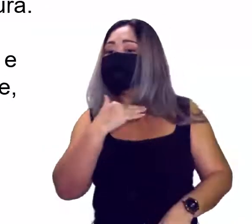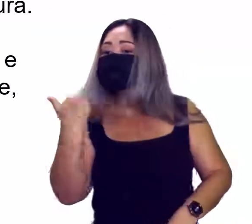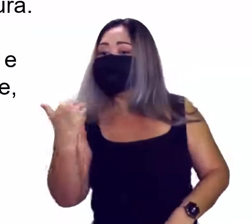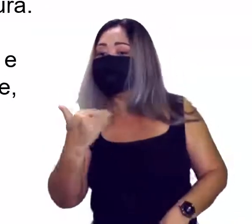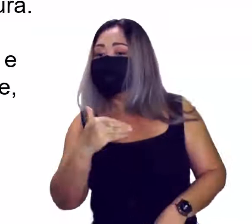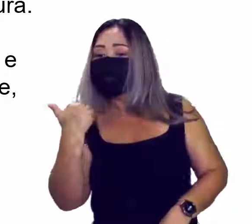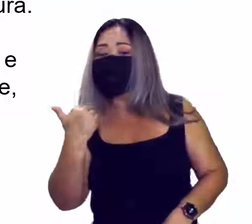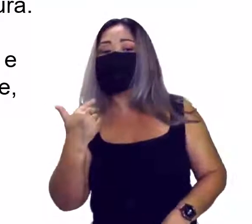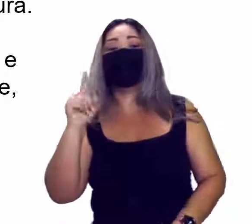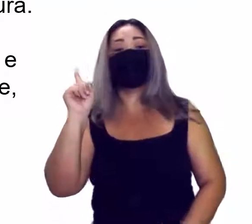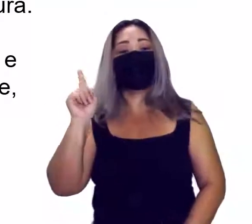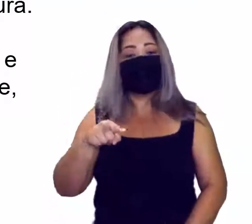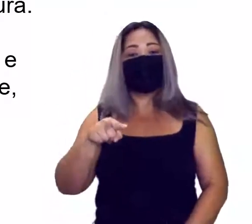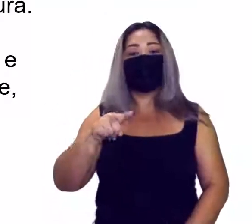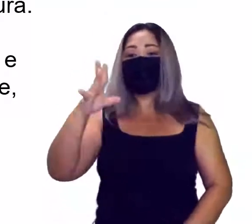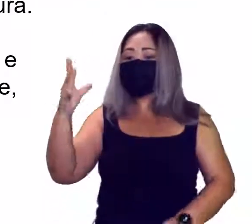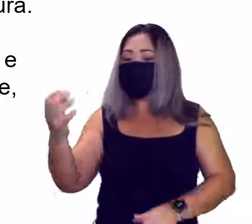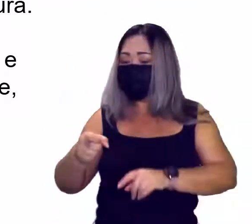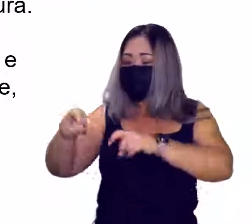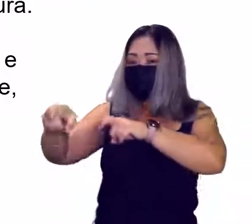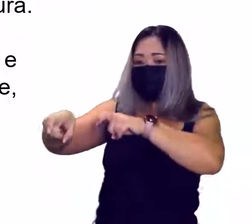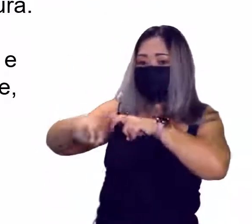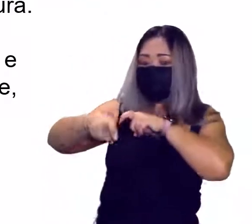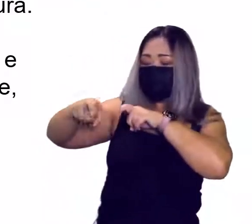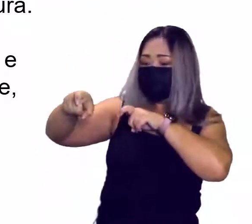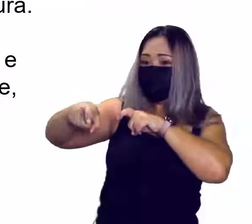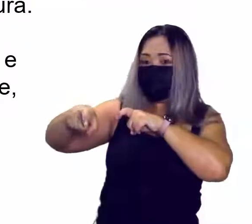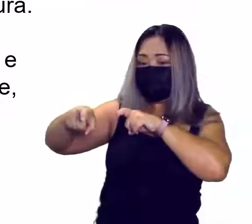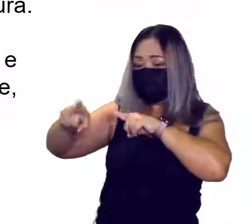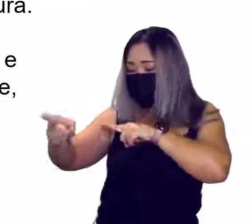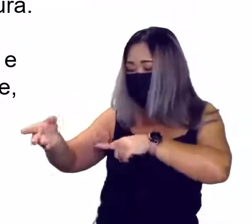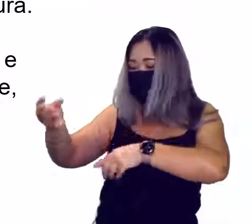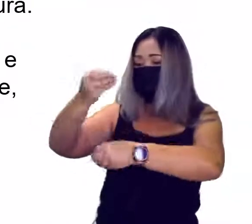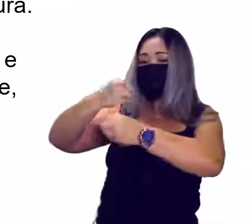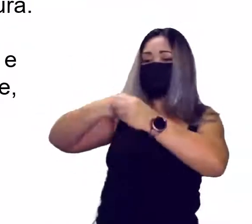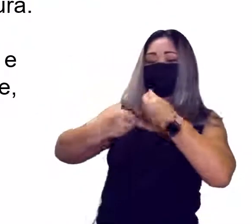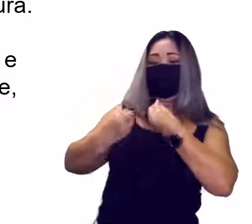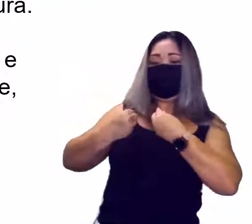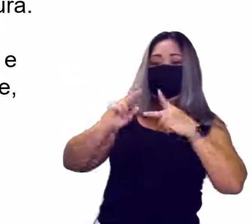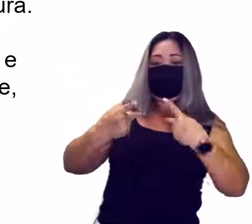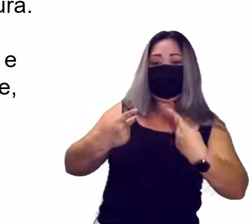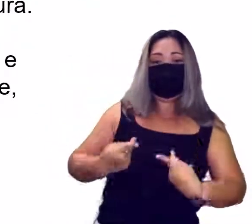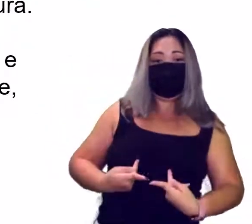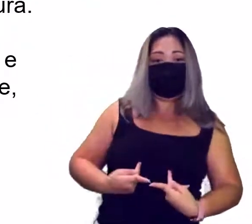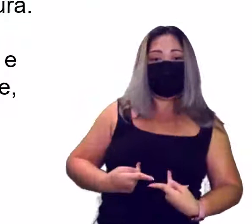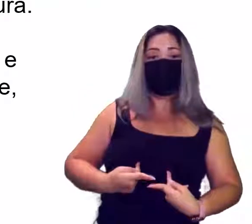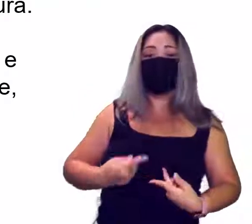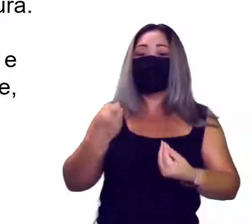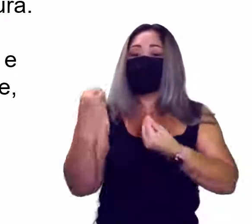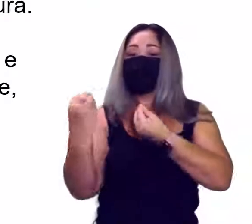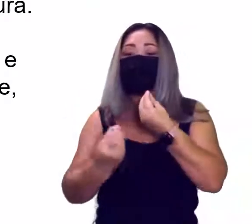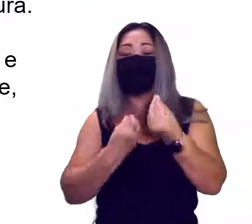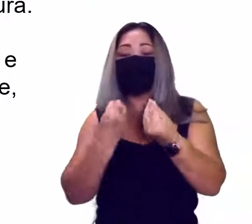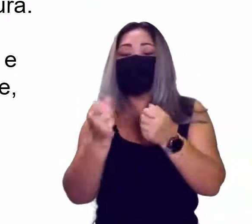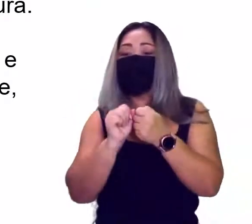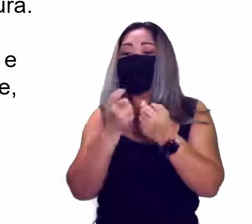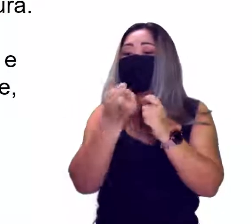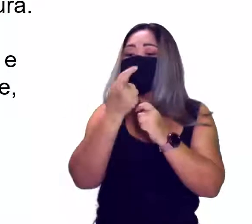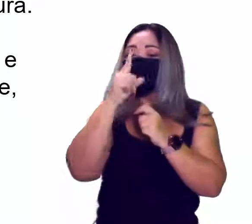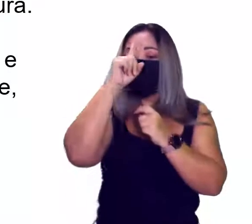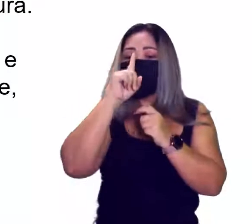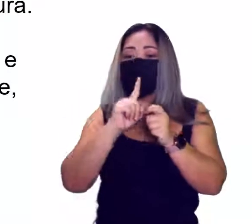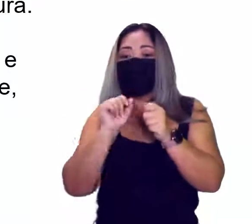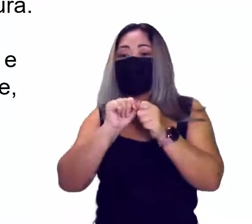Foi reveladora da agricultura para o ser humano e orientou sobre o cultivo do milho,